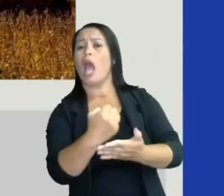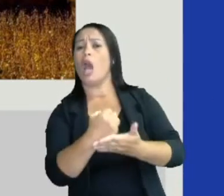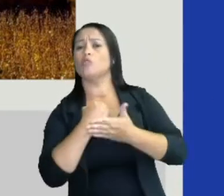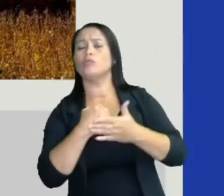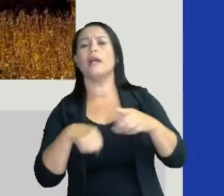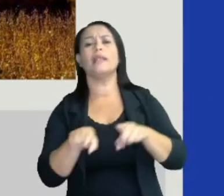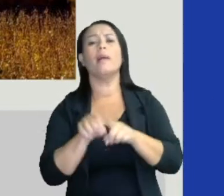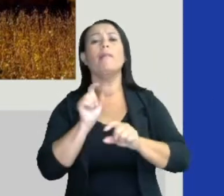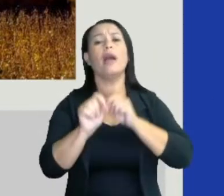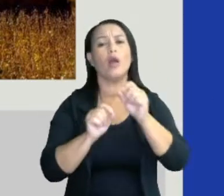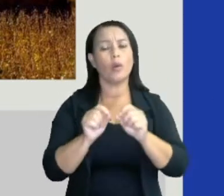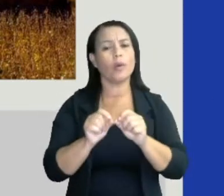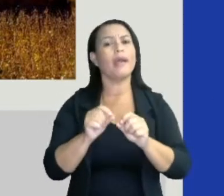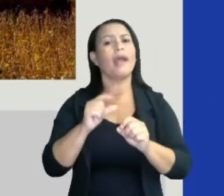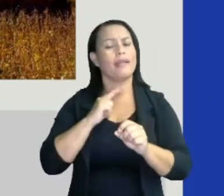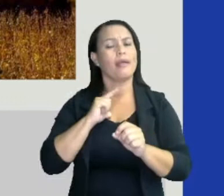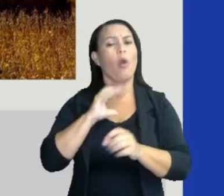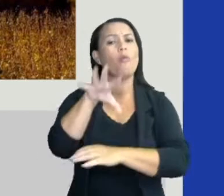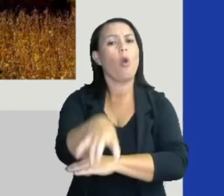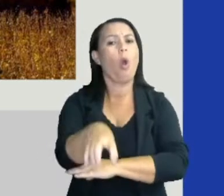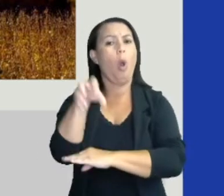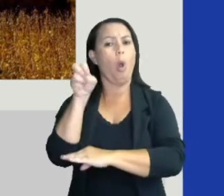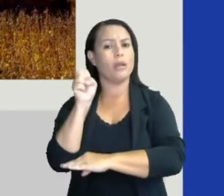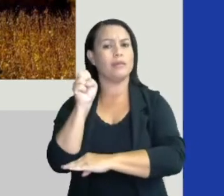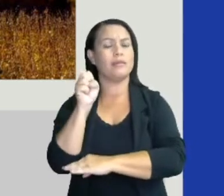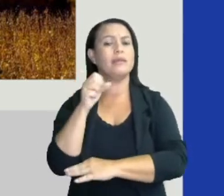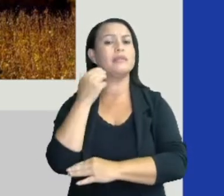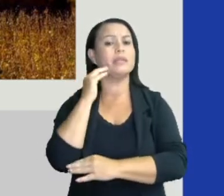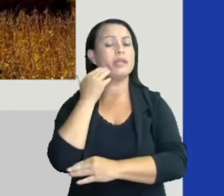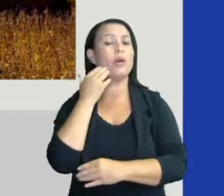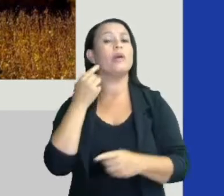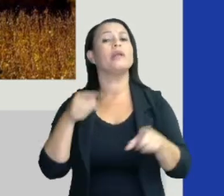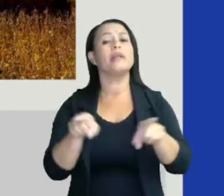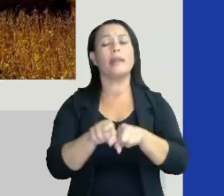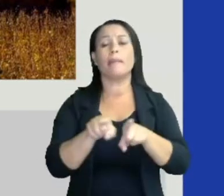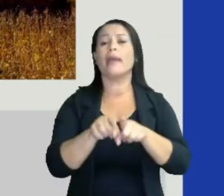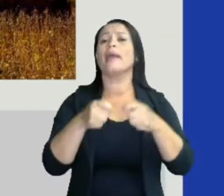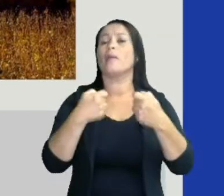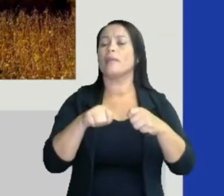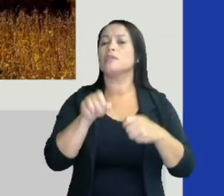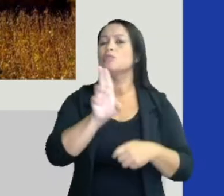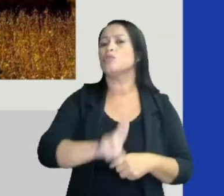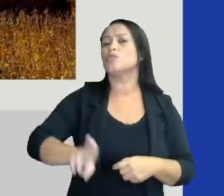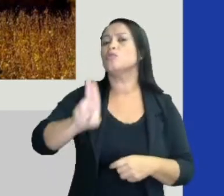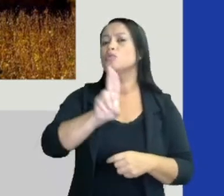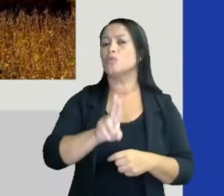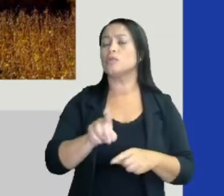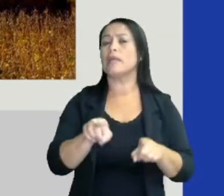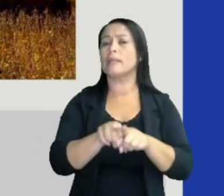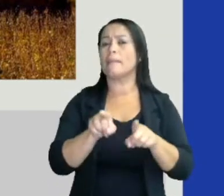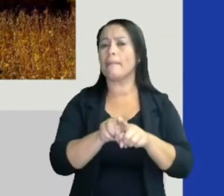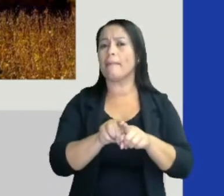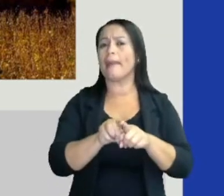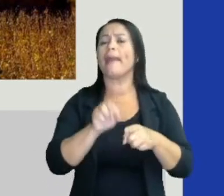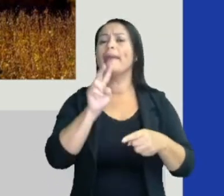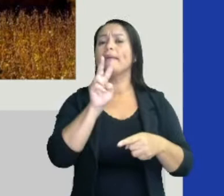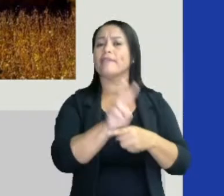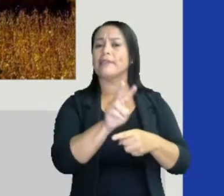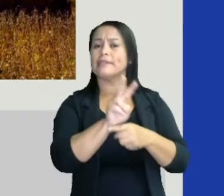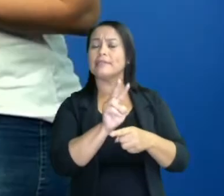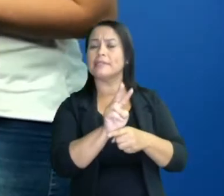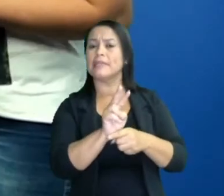a efetivar essa essa colheita eu preciso também de uso e fertilizantes e